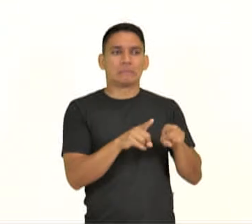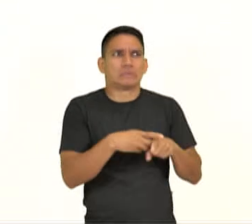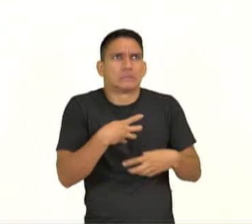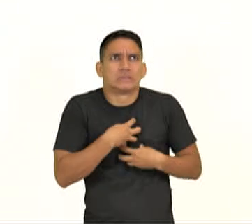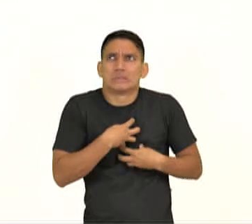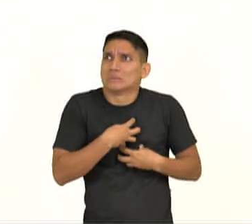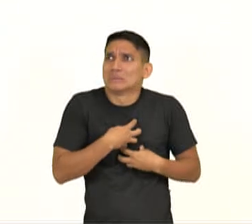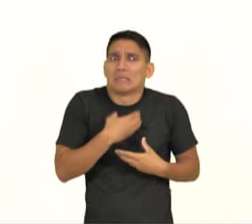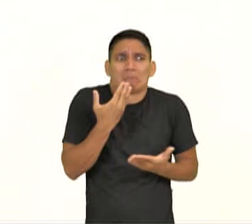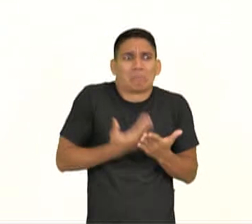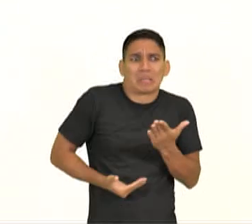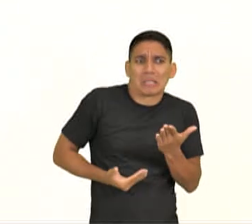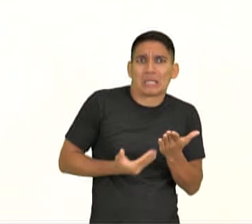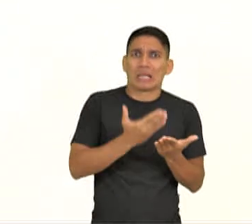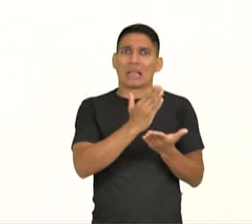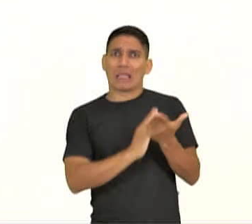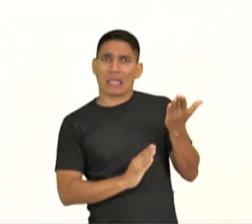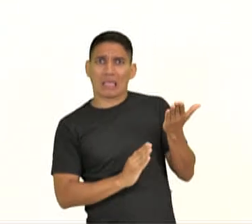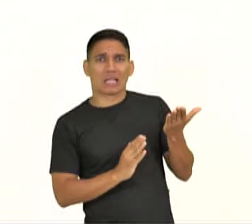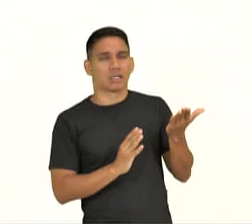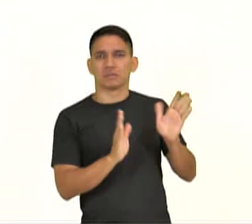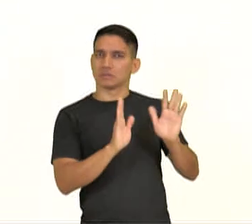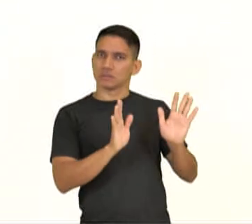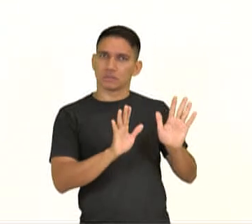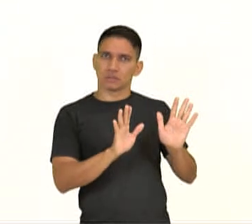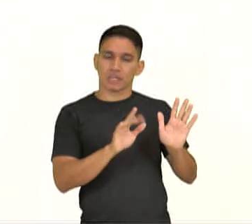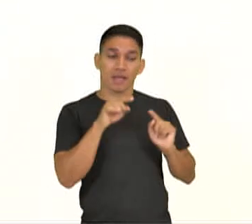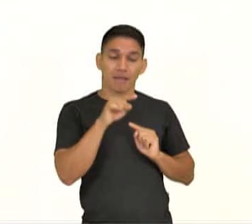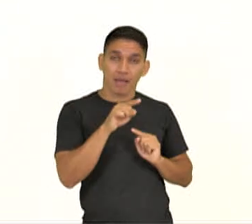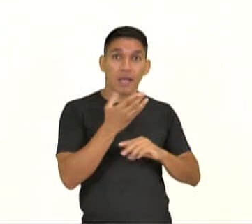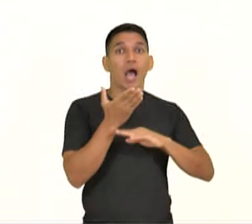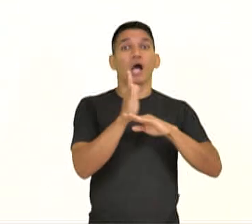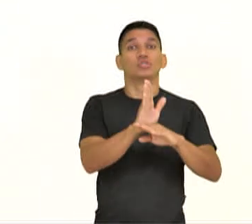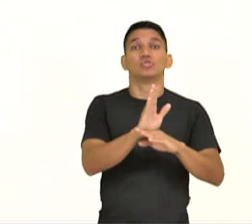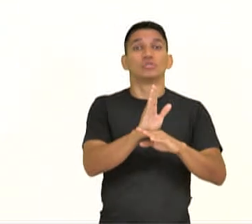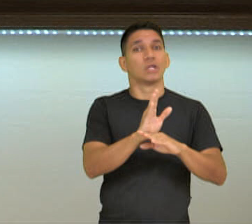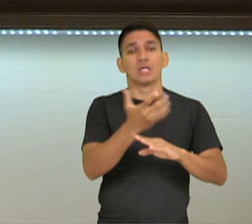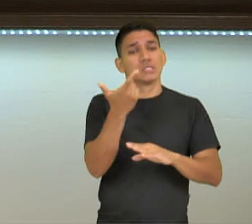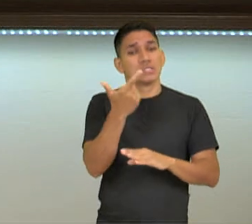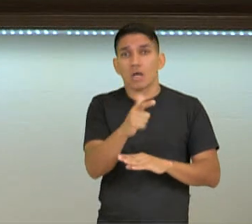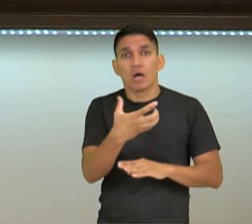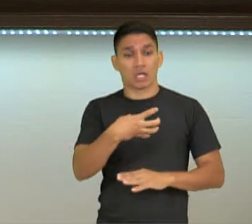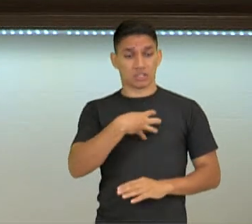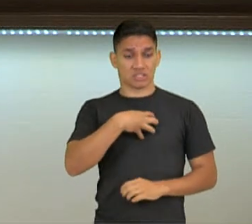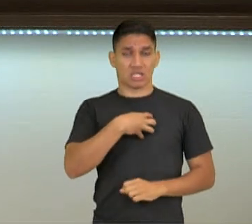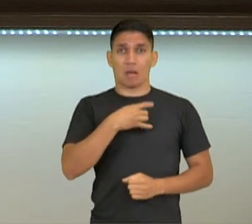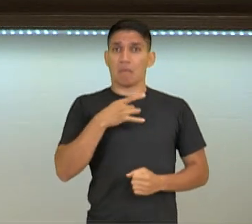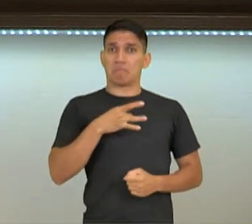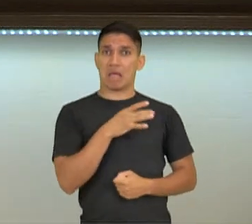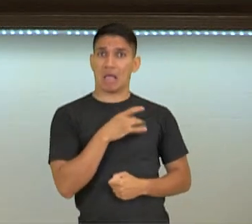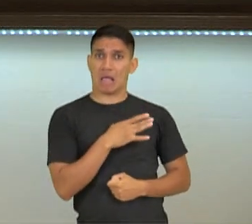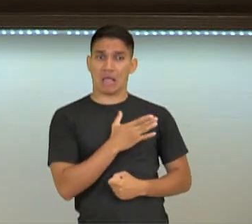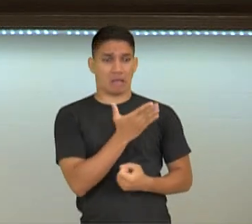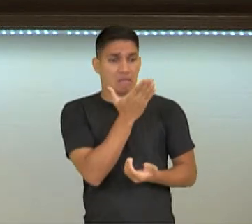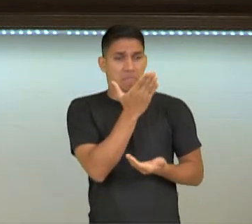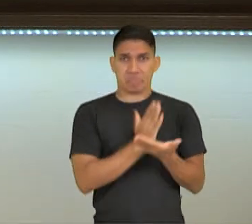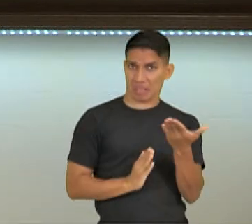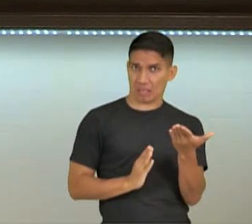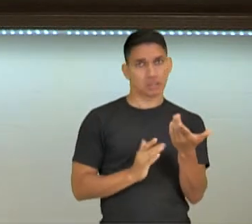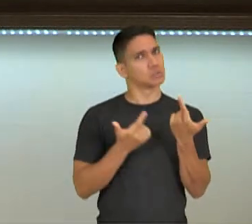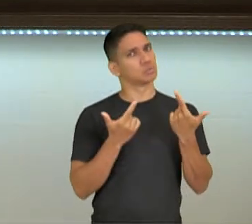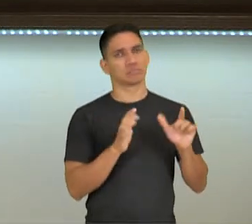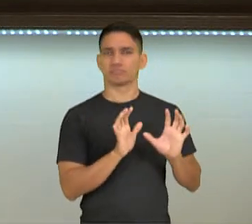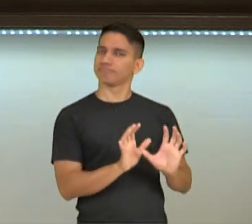fracasso. Então é para que você não se sinta com medo, que você não tenha aquele sentimento de ter fracassado na realização da